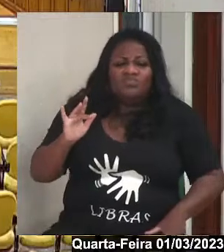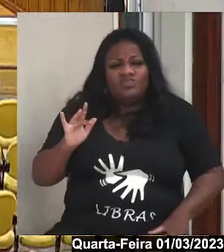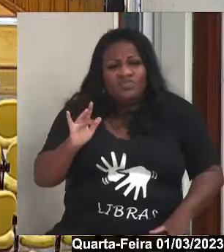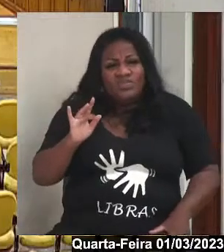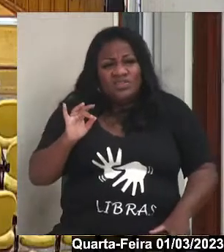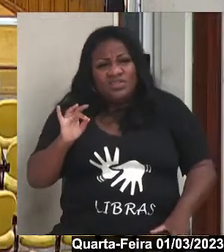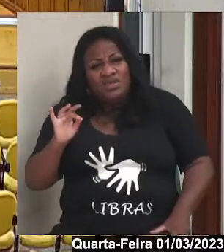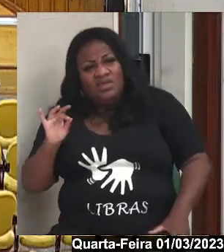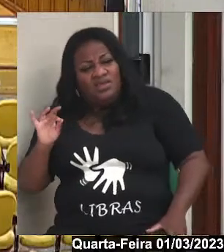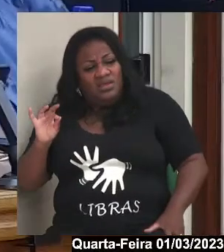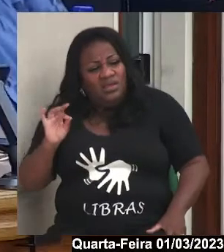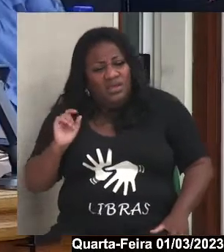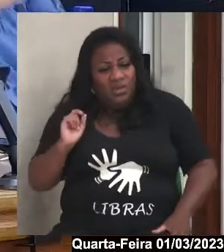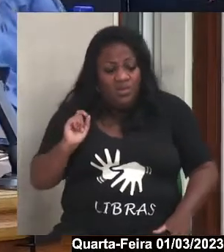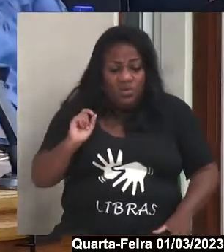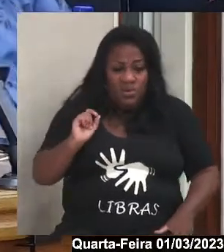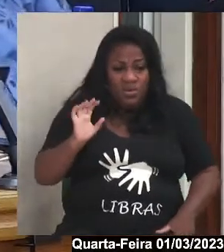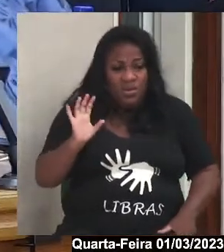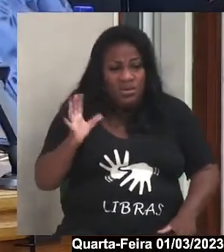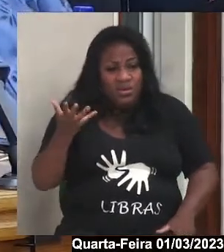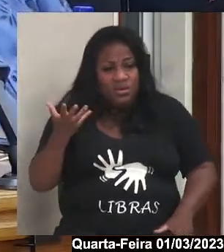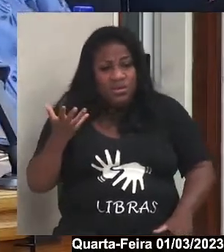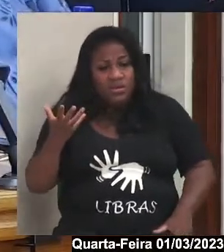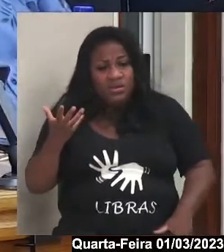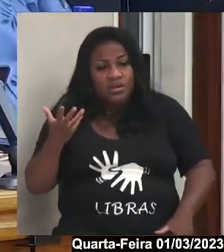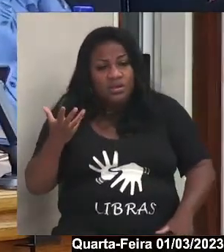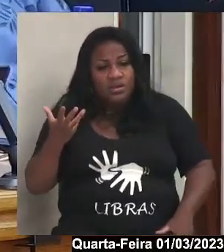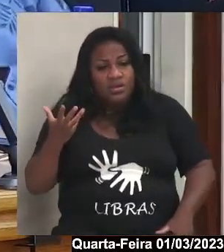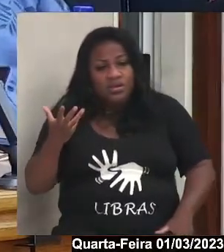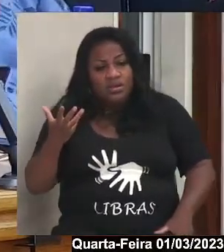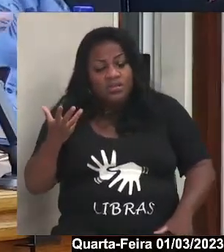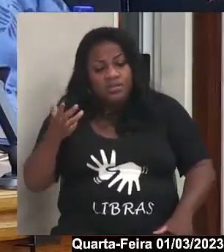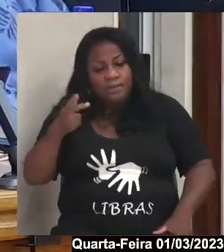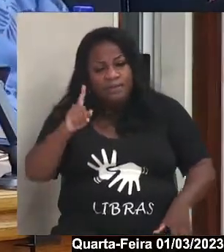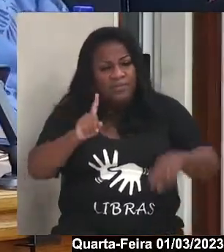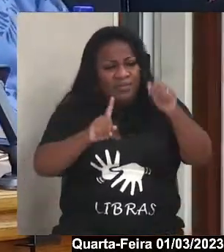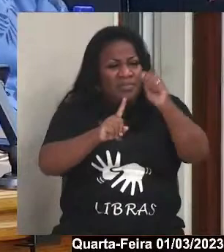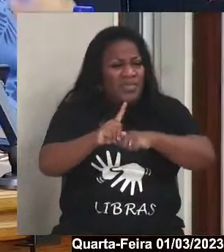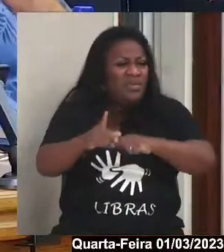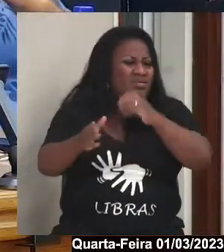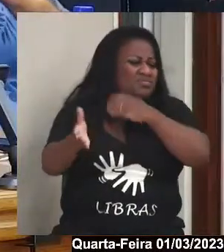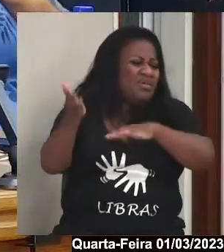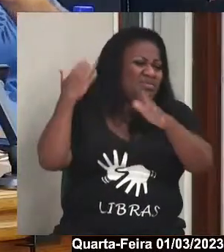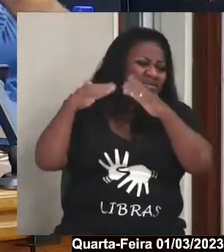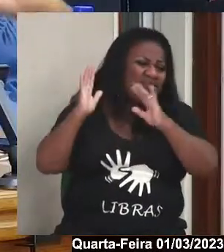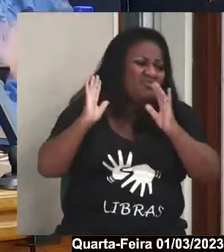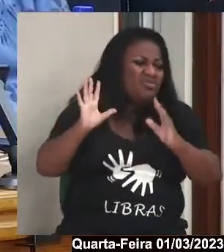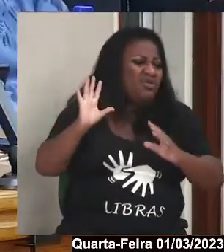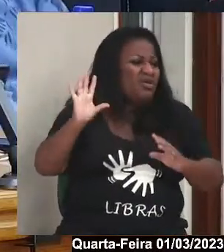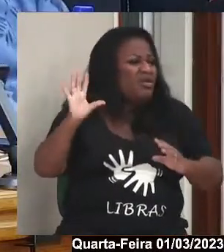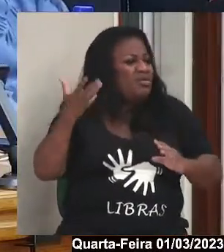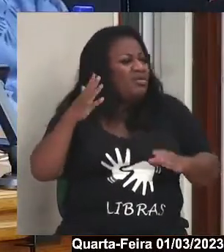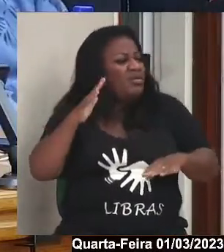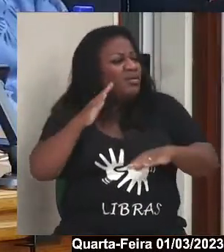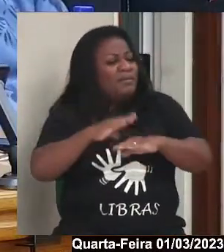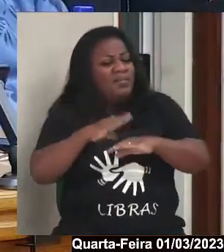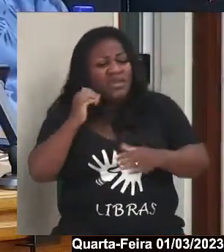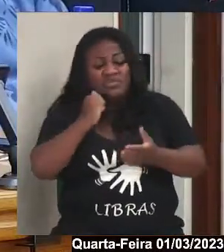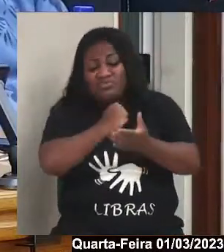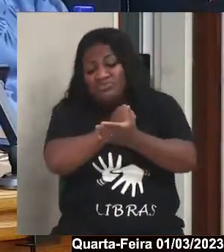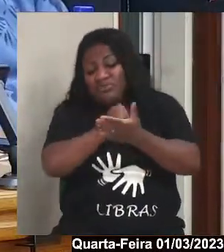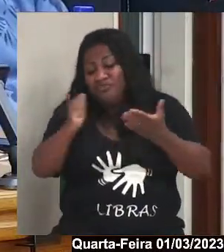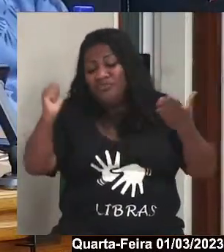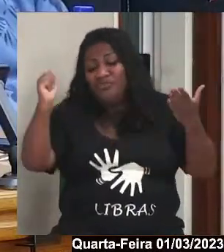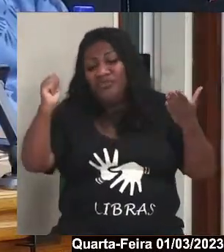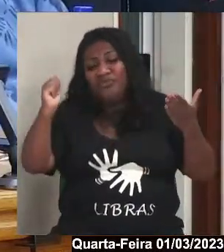vereador... Assim, isso eu acho que até matéria vencida, porque já aconteceu, já foi mês passado. Enfim, mas eu não tenho nenhum